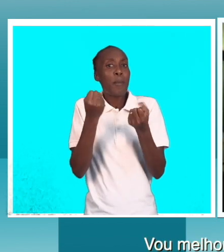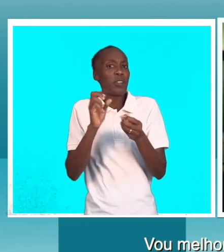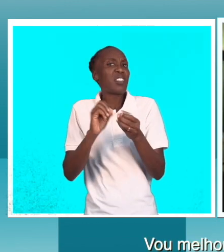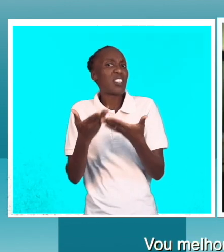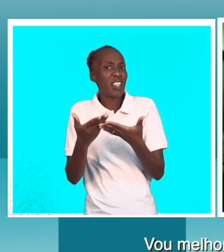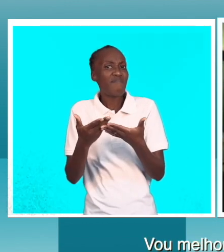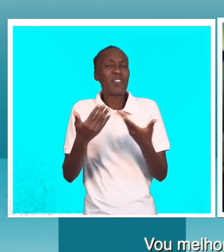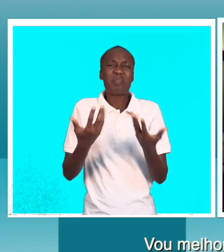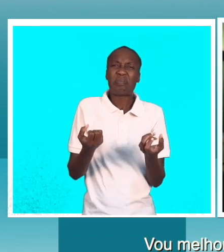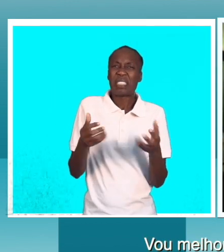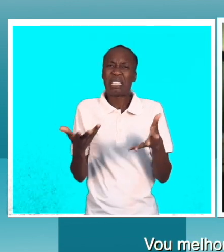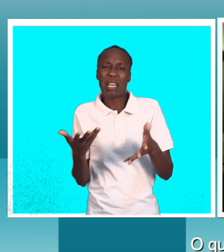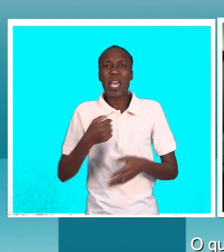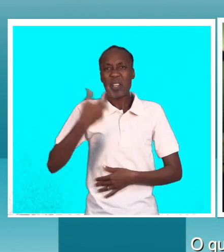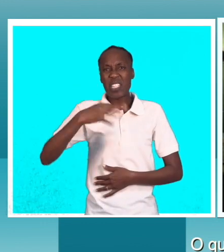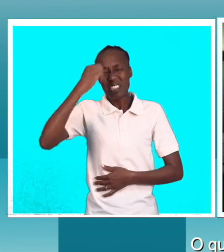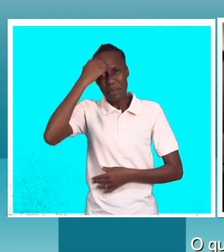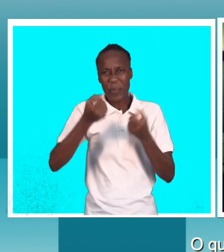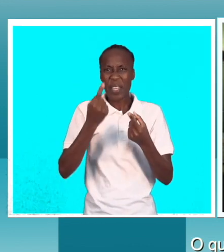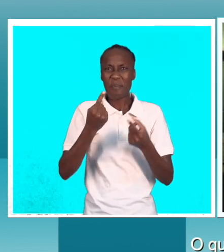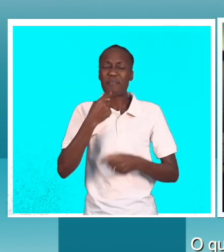vou... não sabia, basicamente?